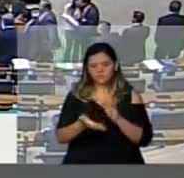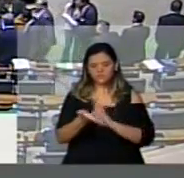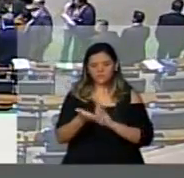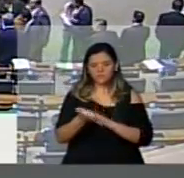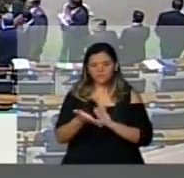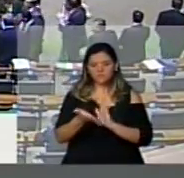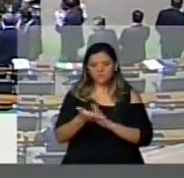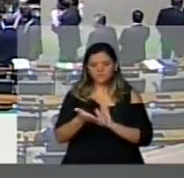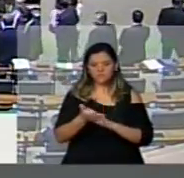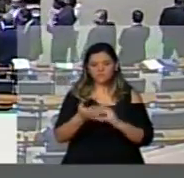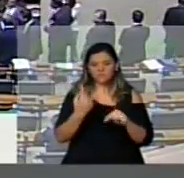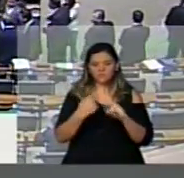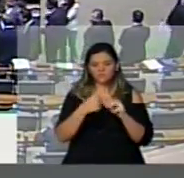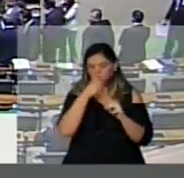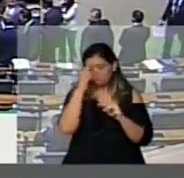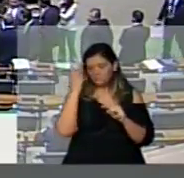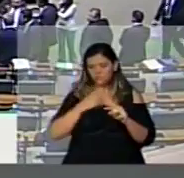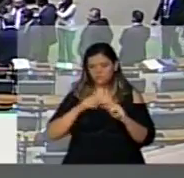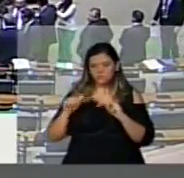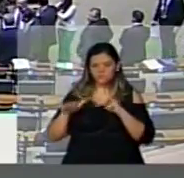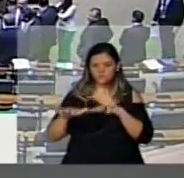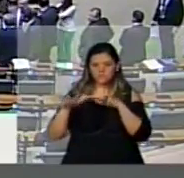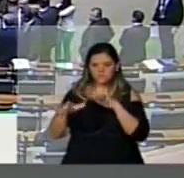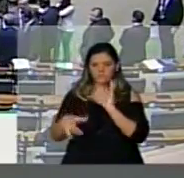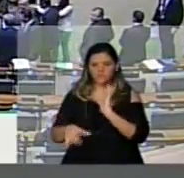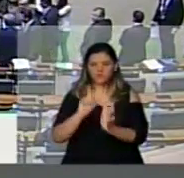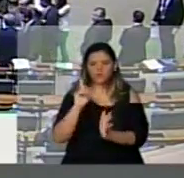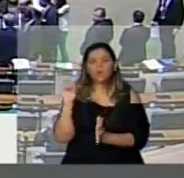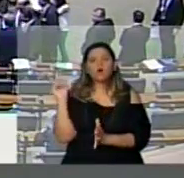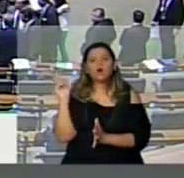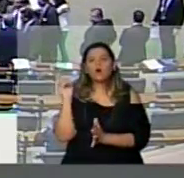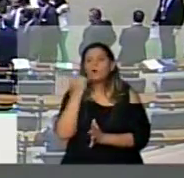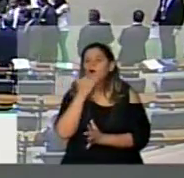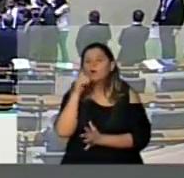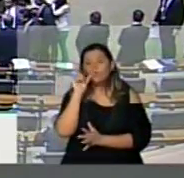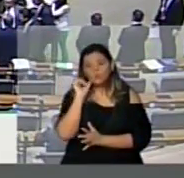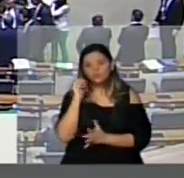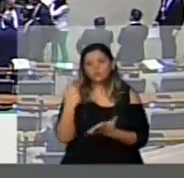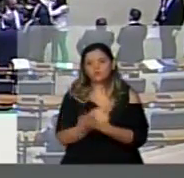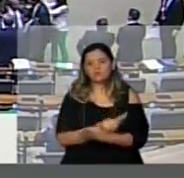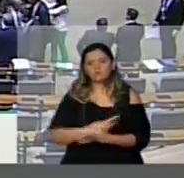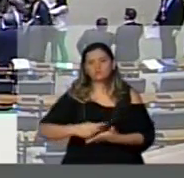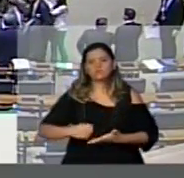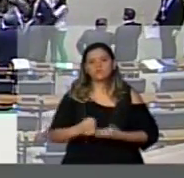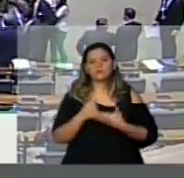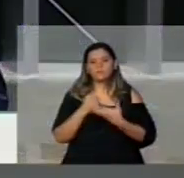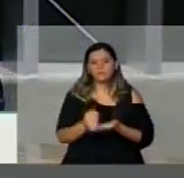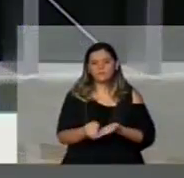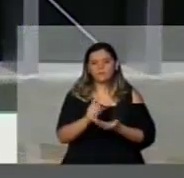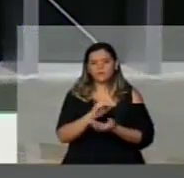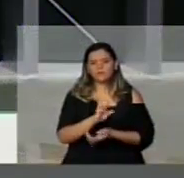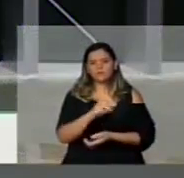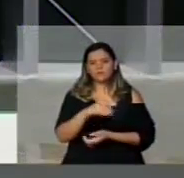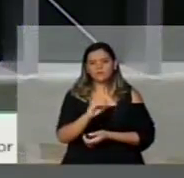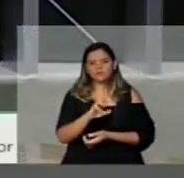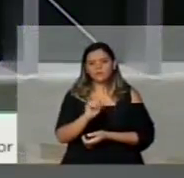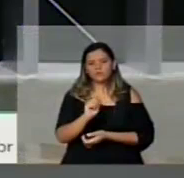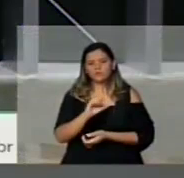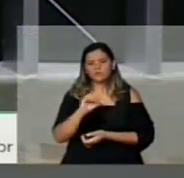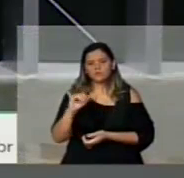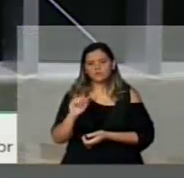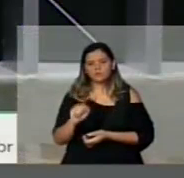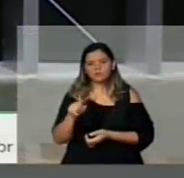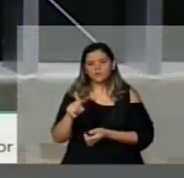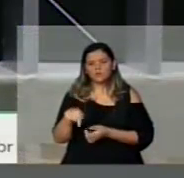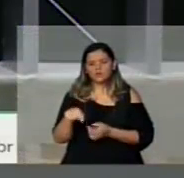as manifestações que ocorreram ontem em todo o Brasil, de apoio à democracia, de apoio